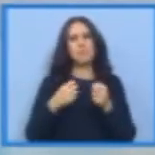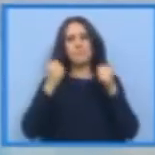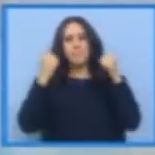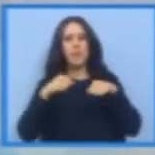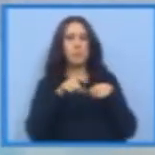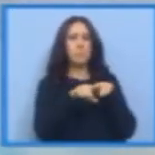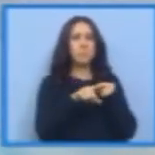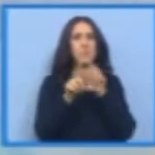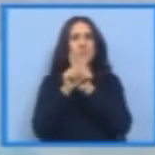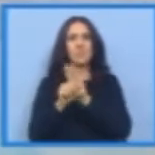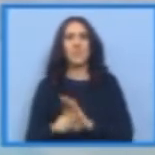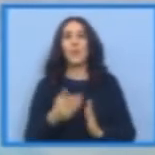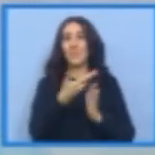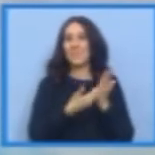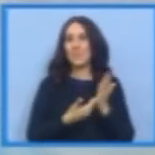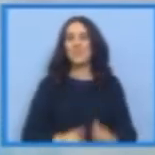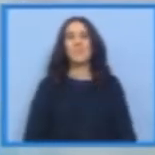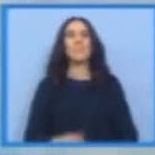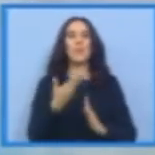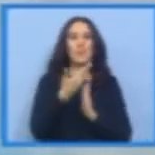políticas, legislações, convenções,